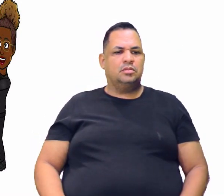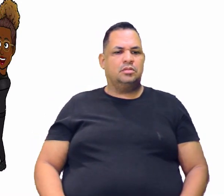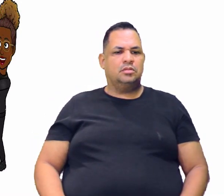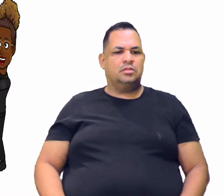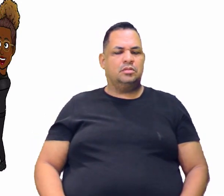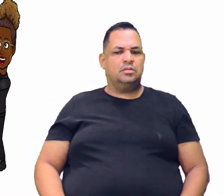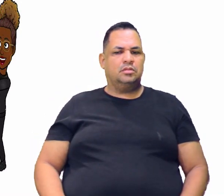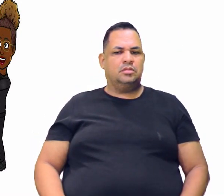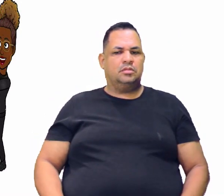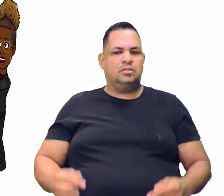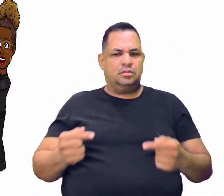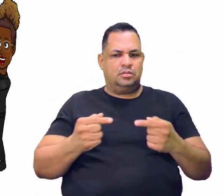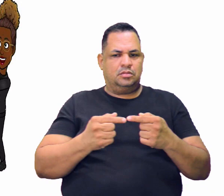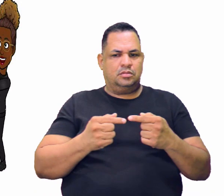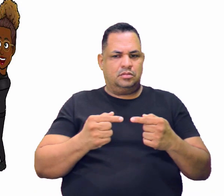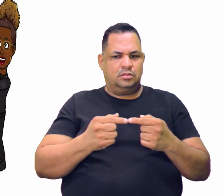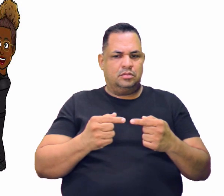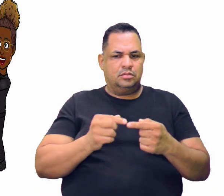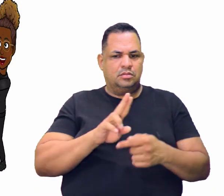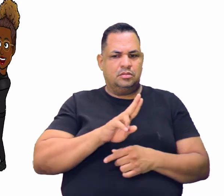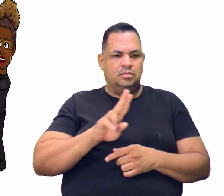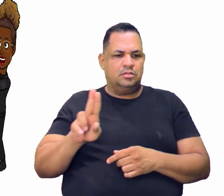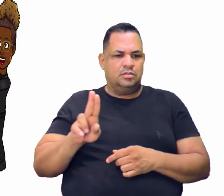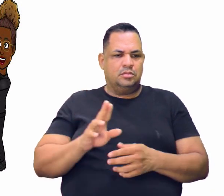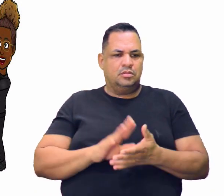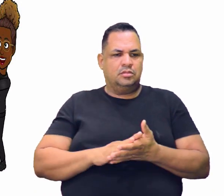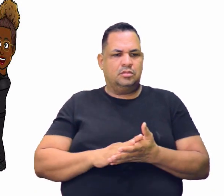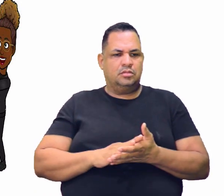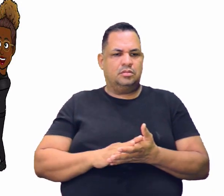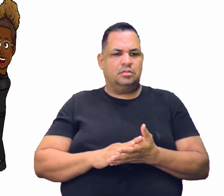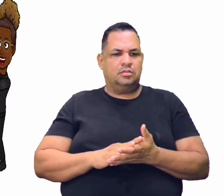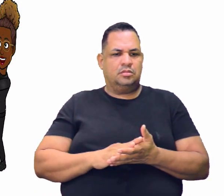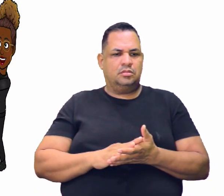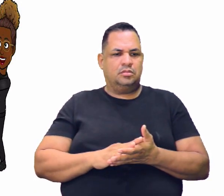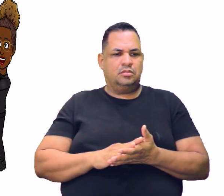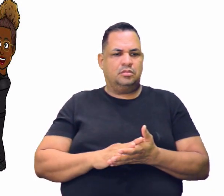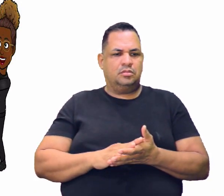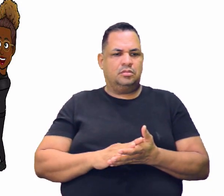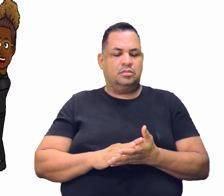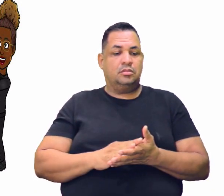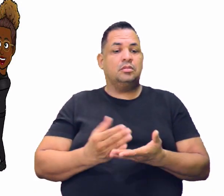Folhas, fazendo a concordância com o nome folha. Que tais?